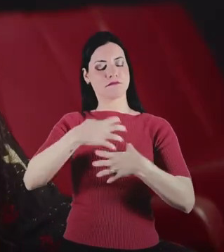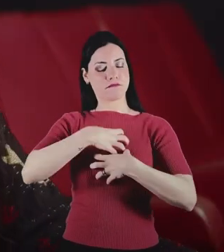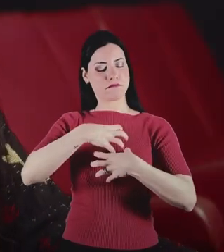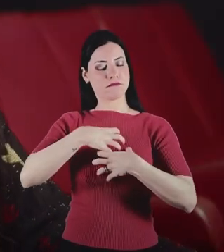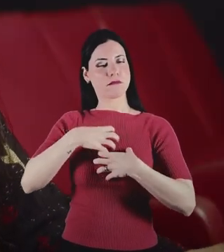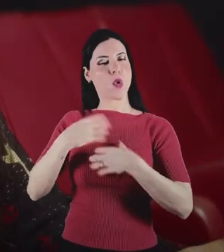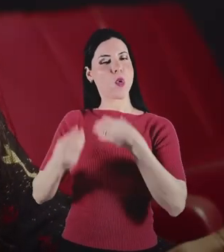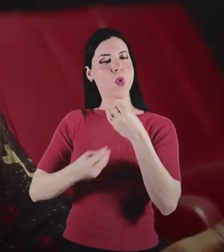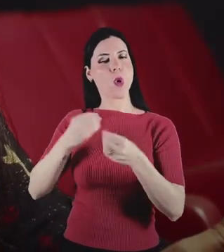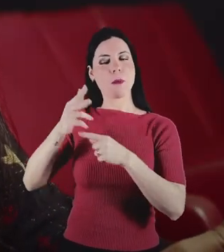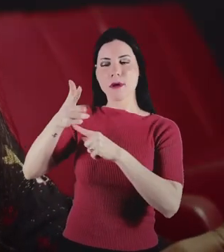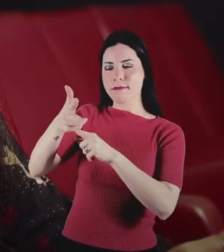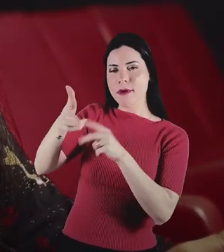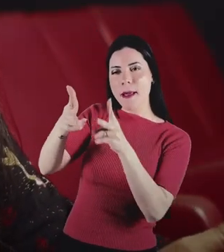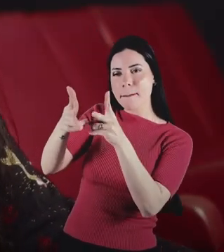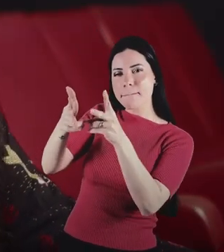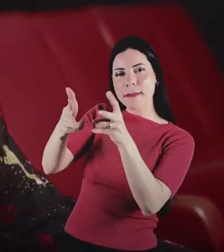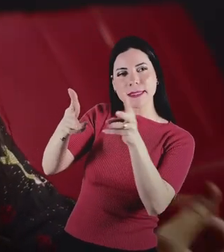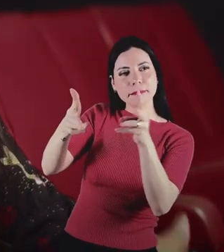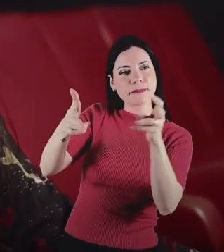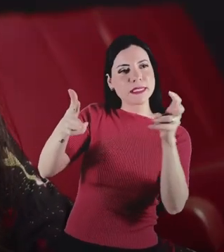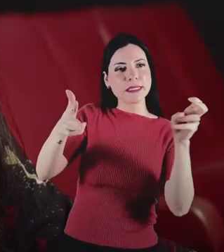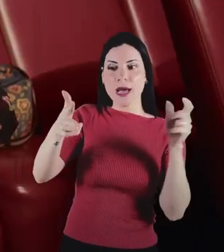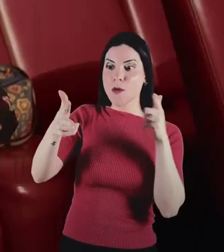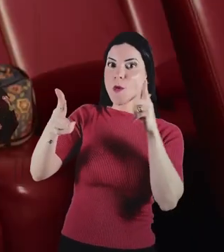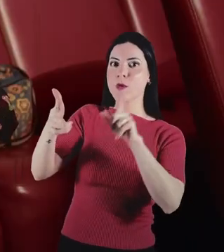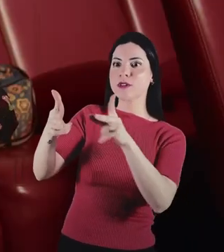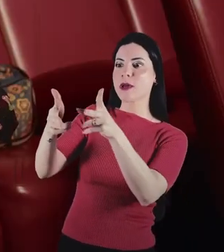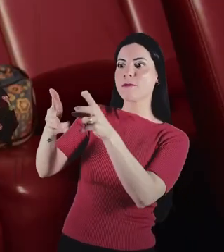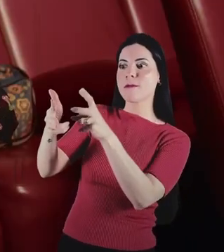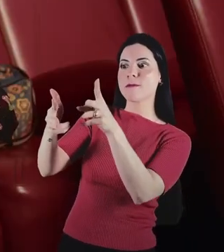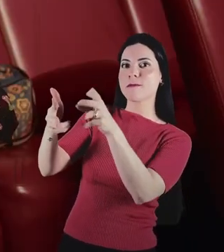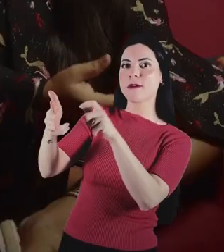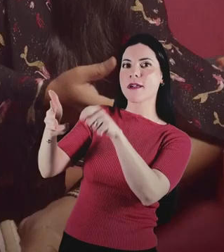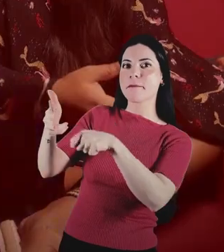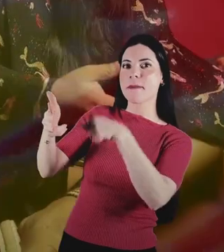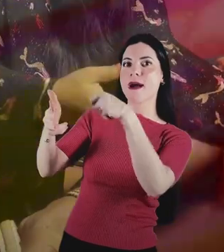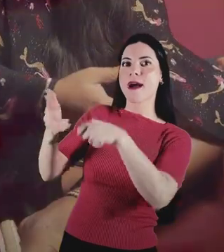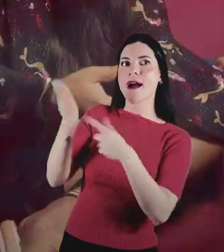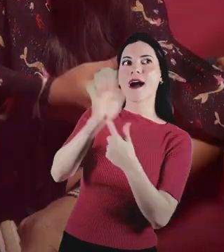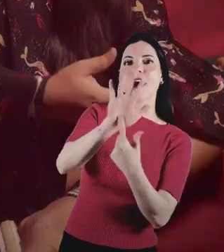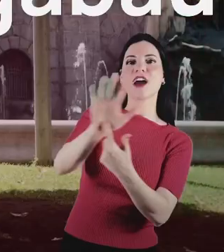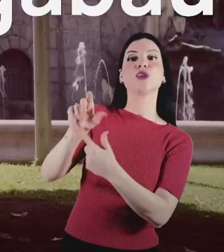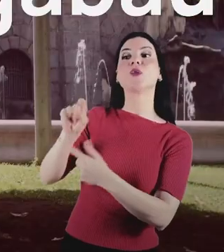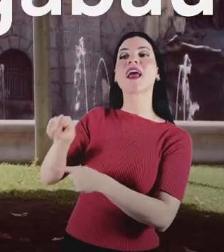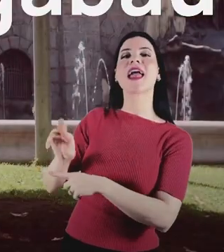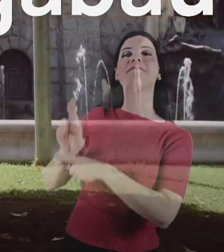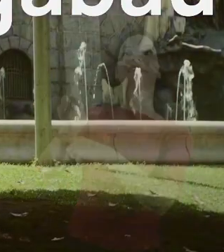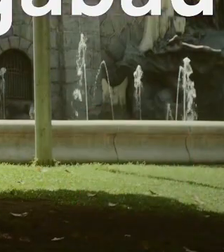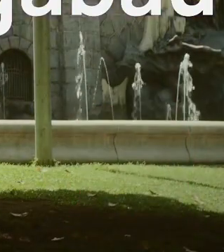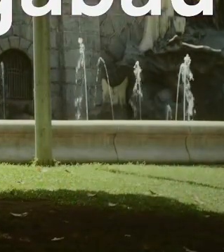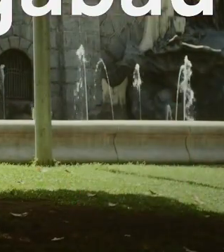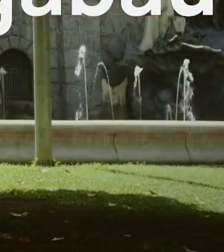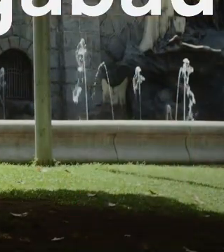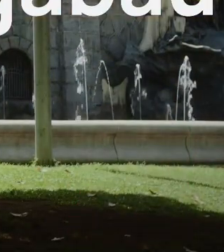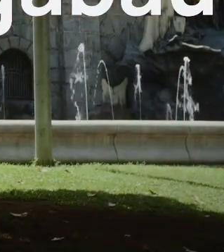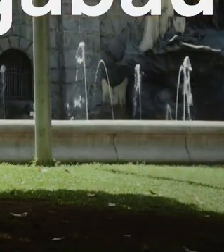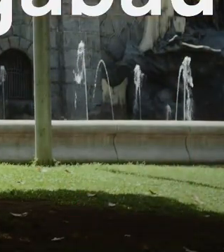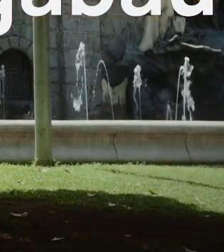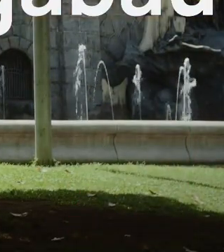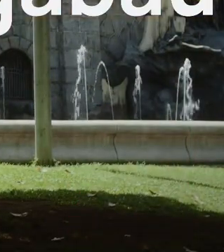sentir a percepção da construção da imagem, né? E o que ela traz, né? E o que ela representa, né?